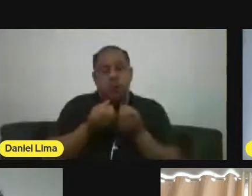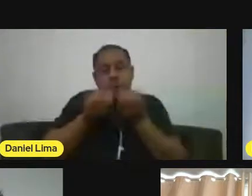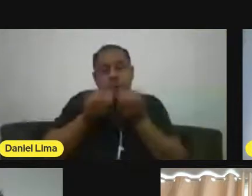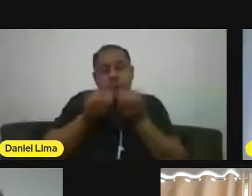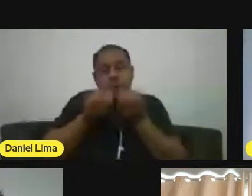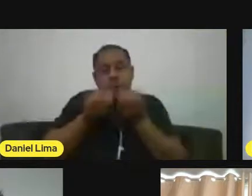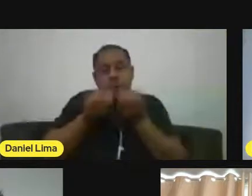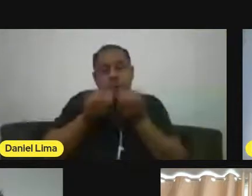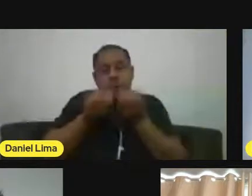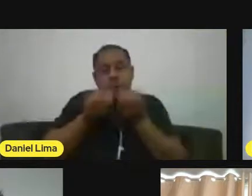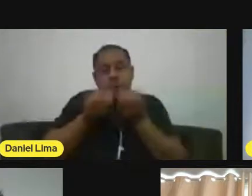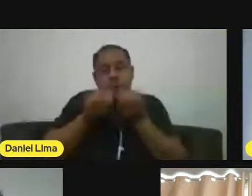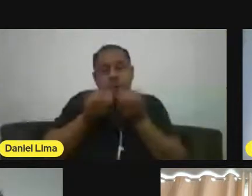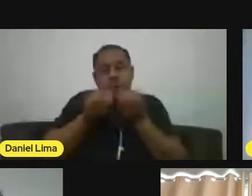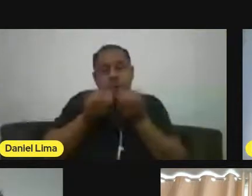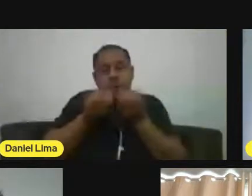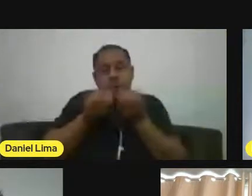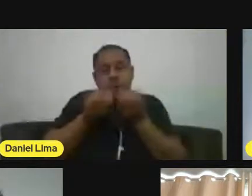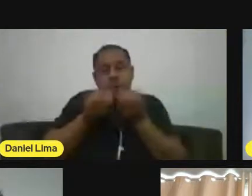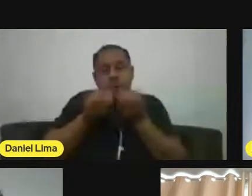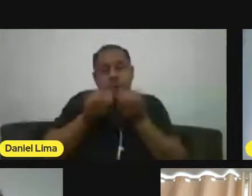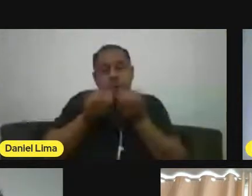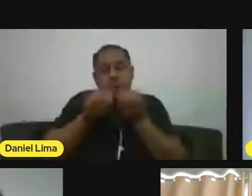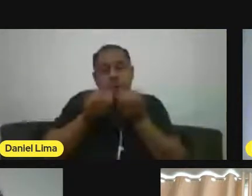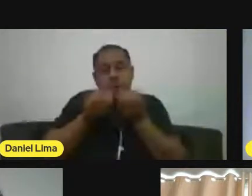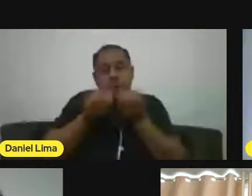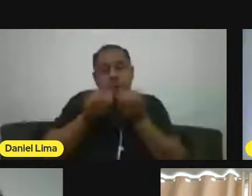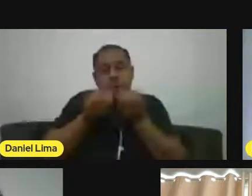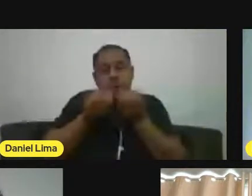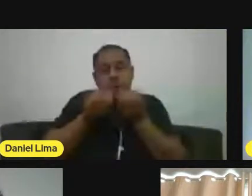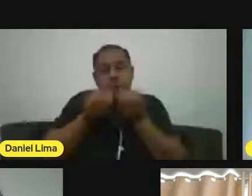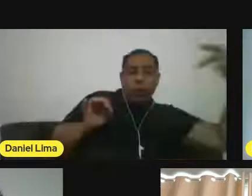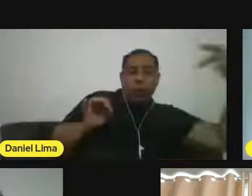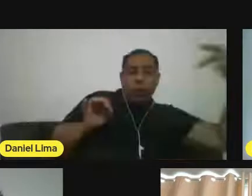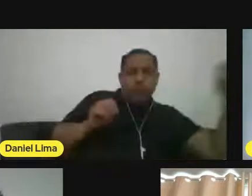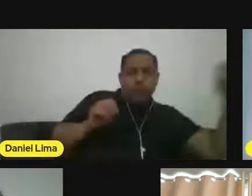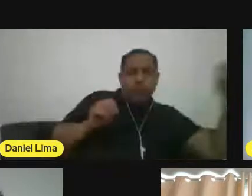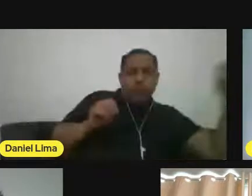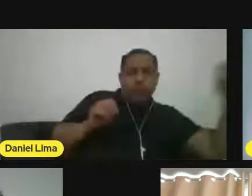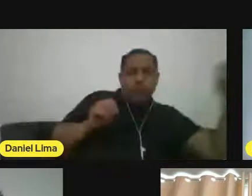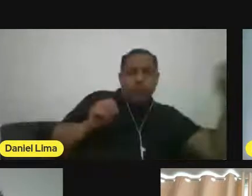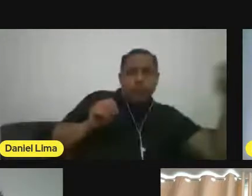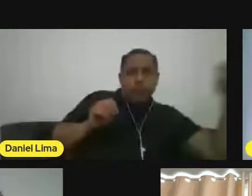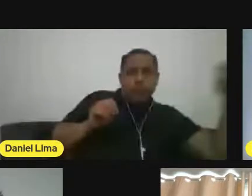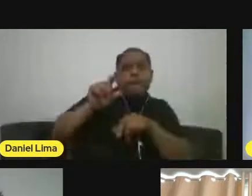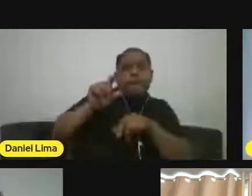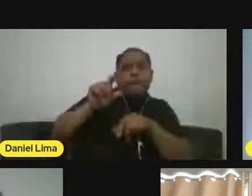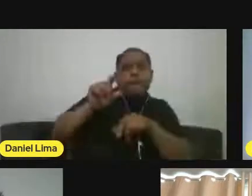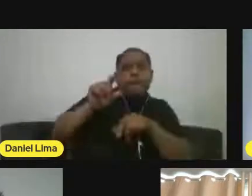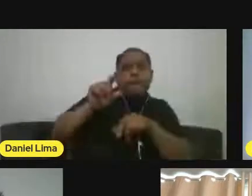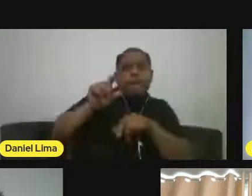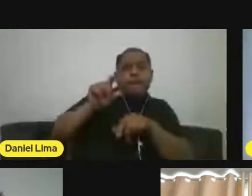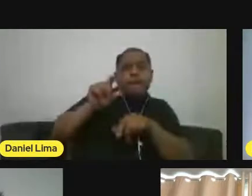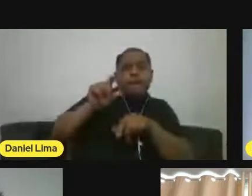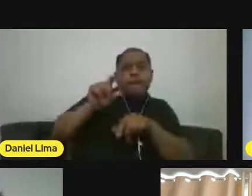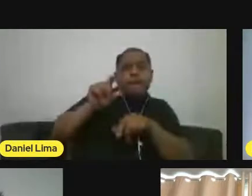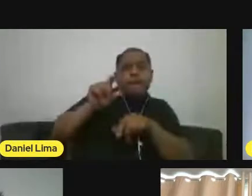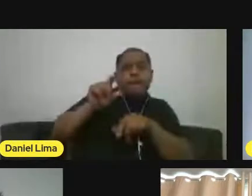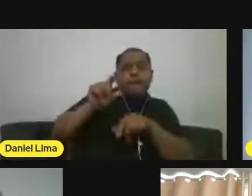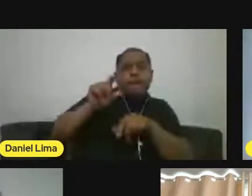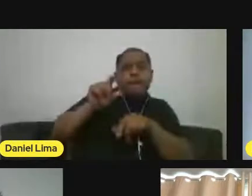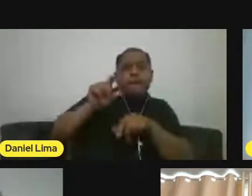noutra coisa. E o que menos colhi da conversa foi a noção do que nela se disse. Da minha parte ou da parte com quem